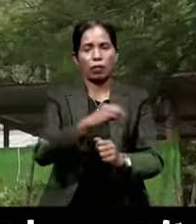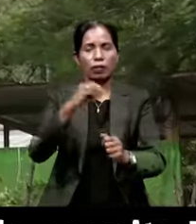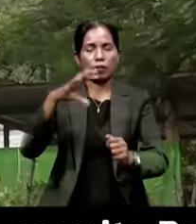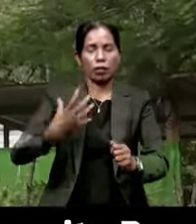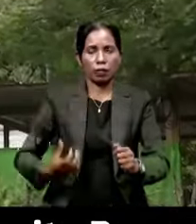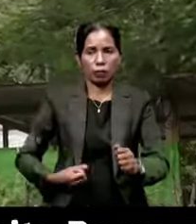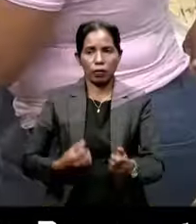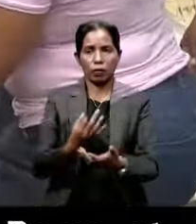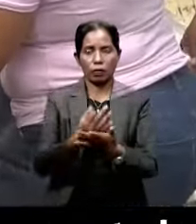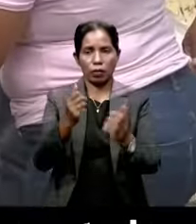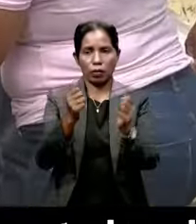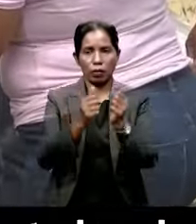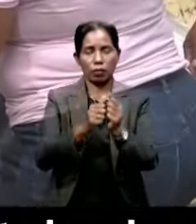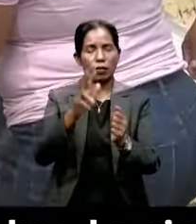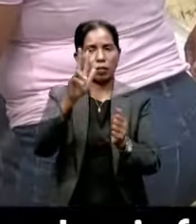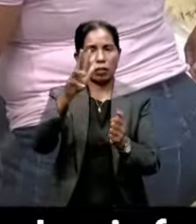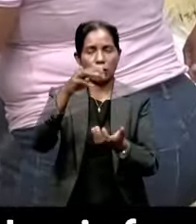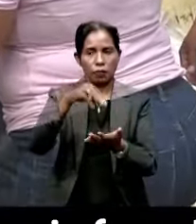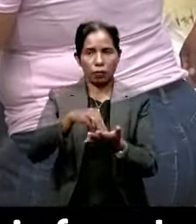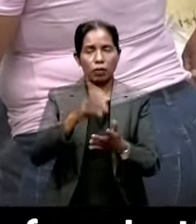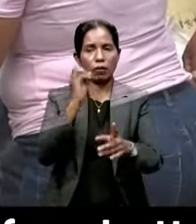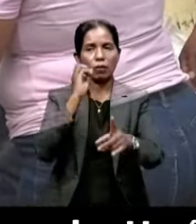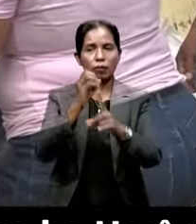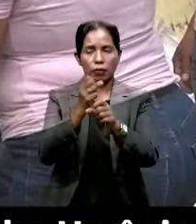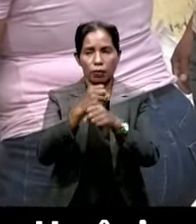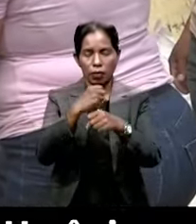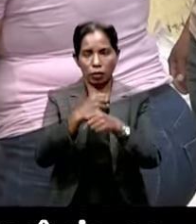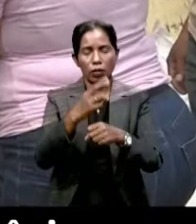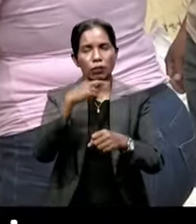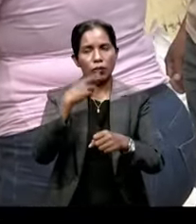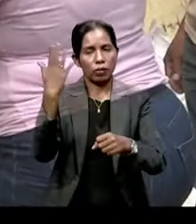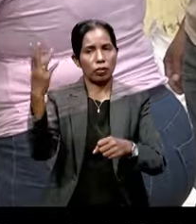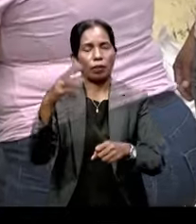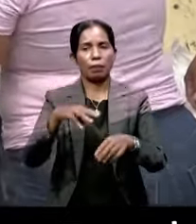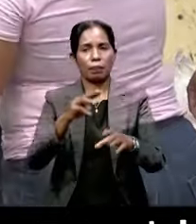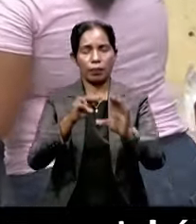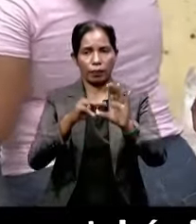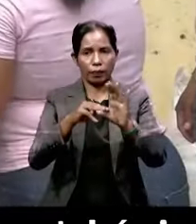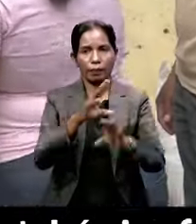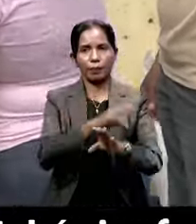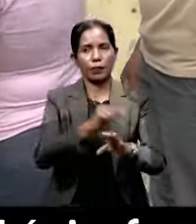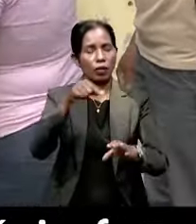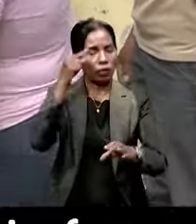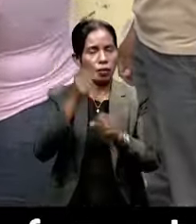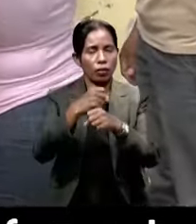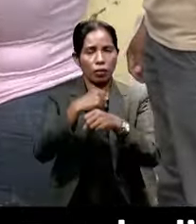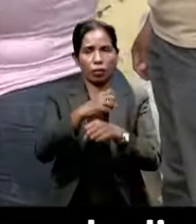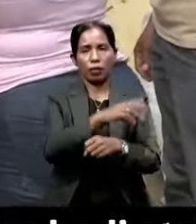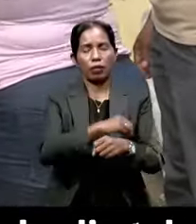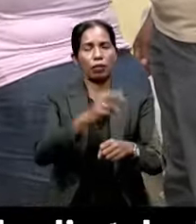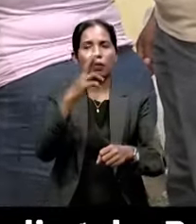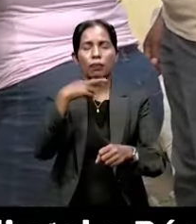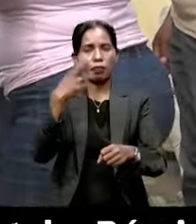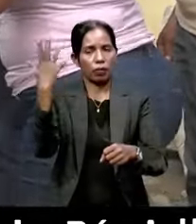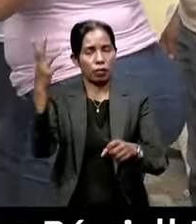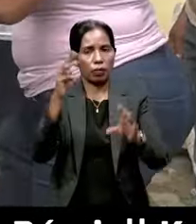orsamentu dolar americano to kontolu ho objetiva tu halo intervenção ba folin fos ia mercado. Antes nemos governo halon intervenção ba folin fos